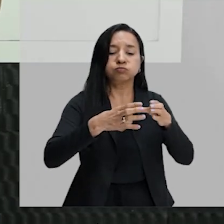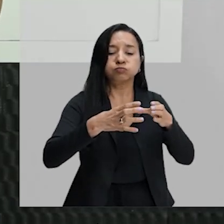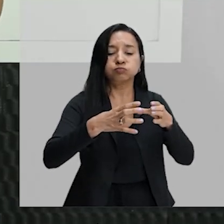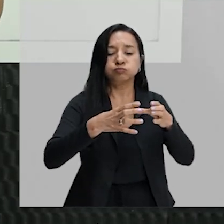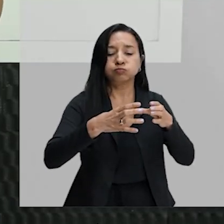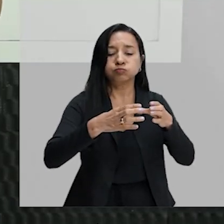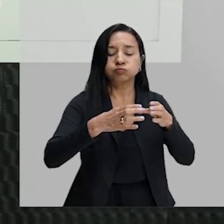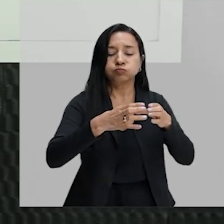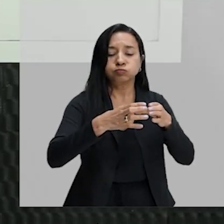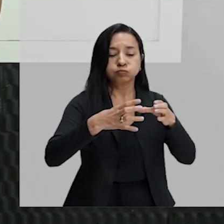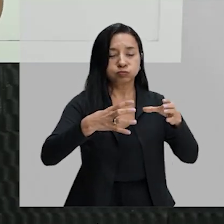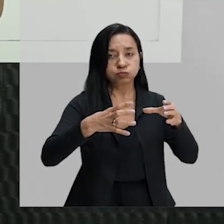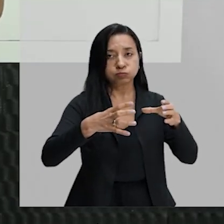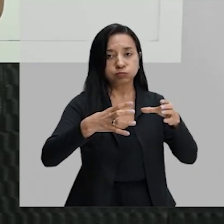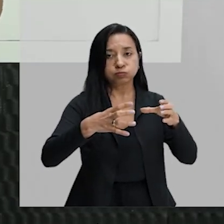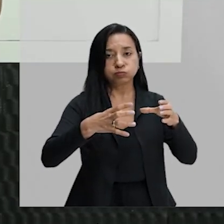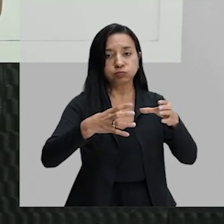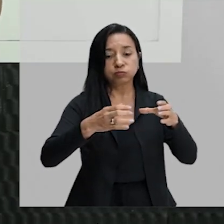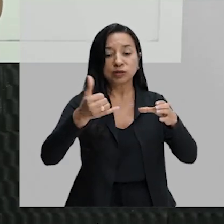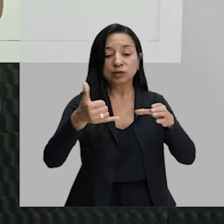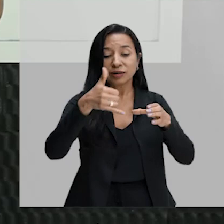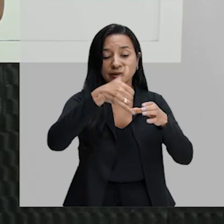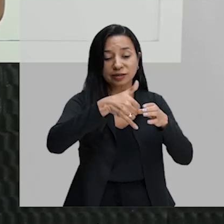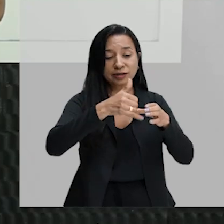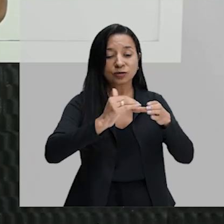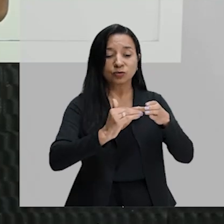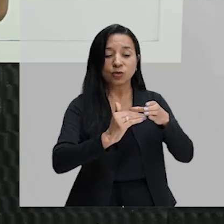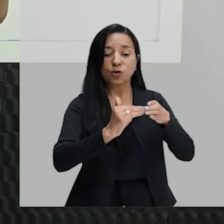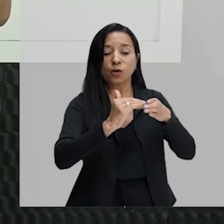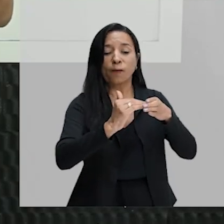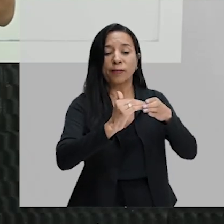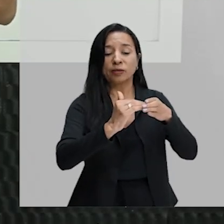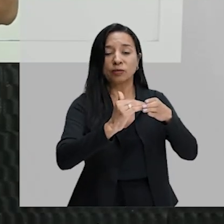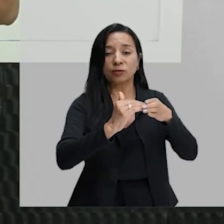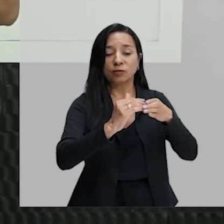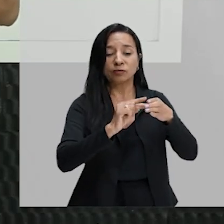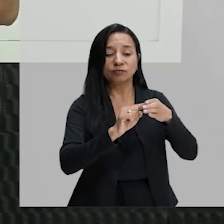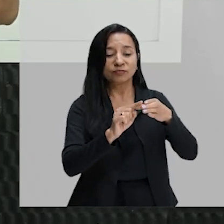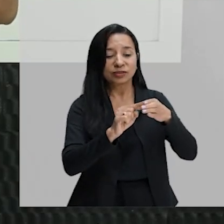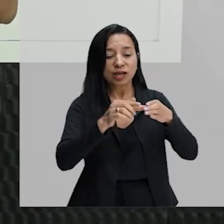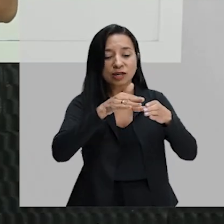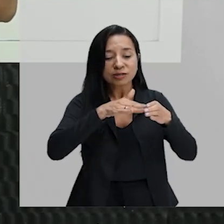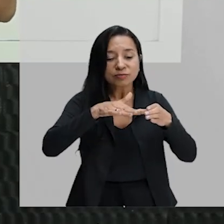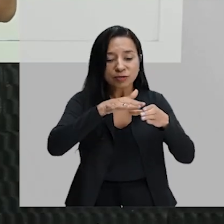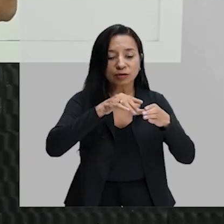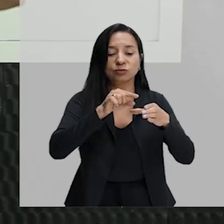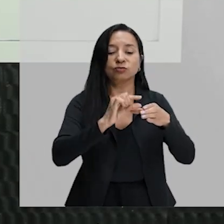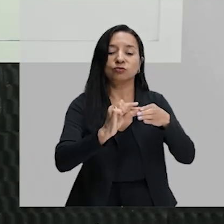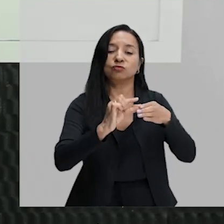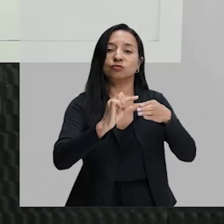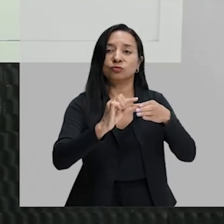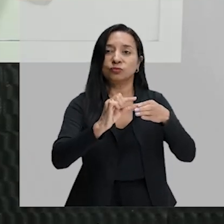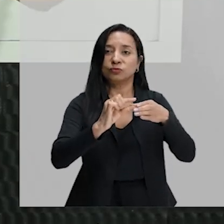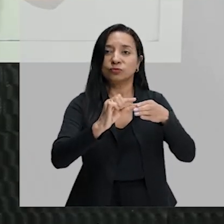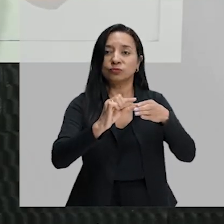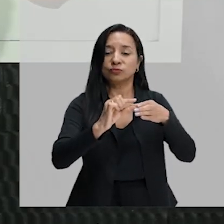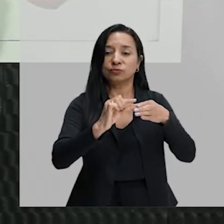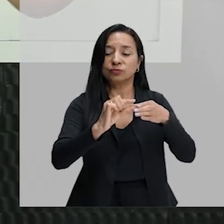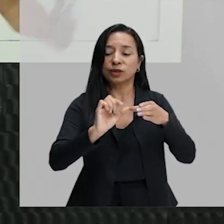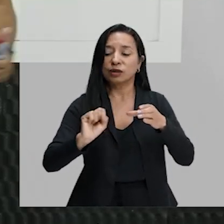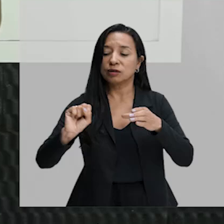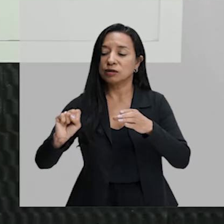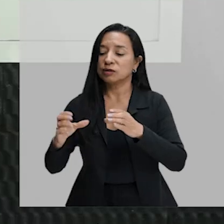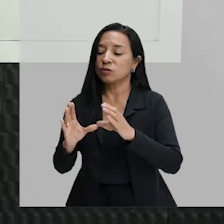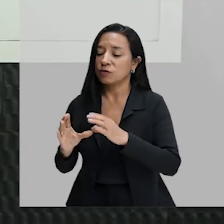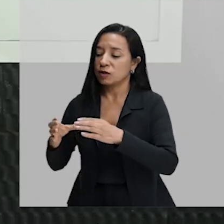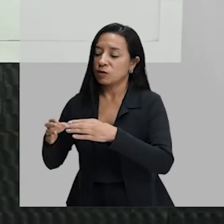mas o líquido ele pode ser que ele não acompanhe essa mesma dilatação. Então vai sobrar um espaçozinho lá. Ok? Então ele sai de lá com o tanque